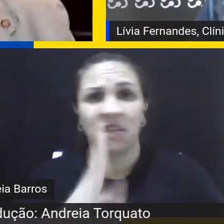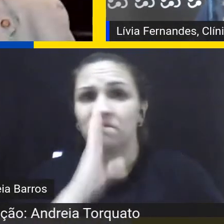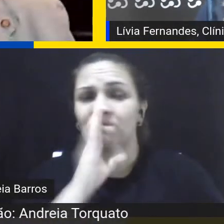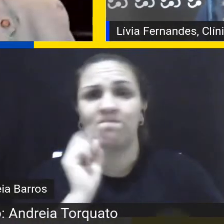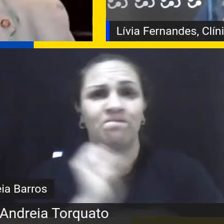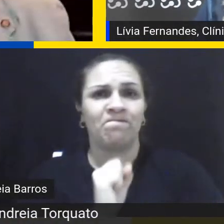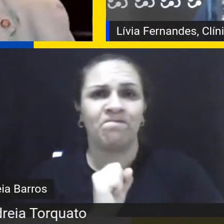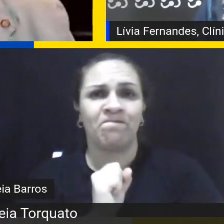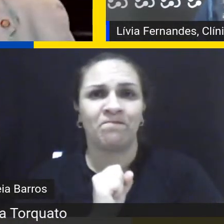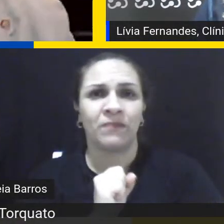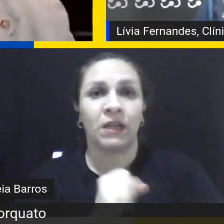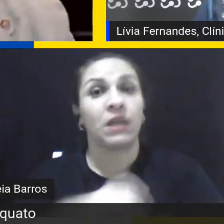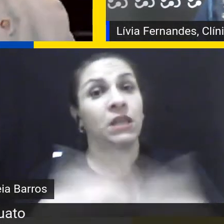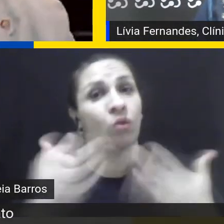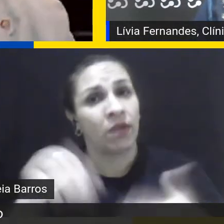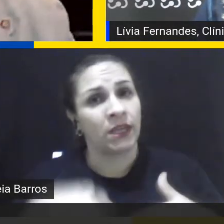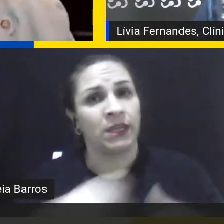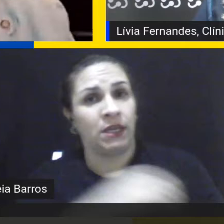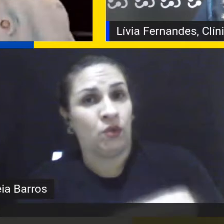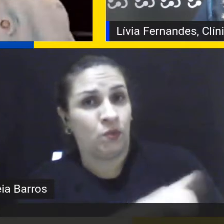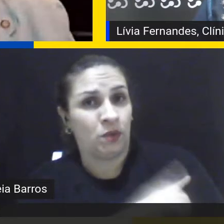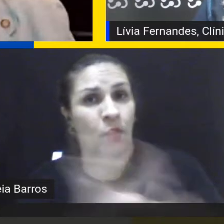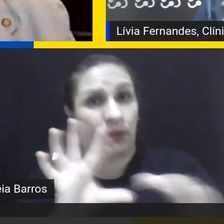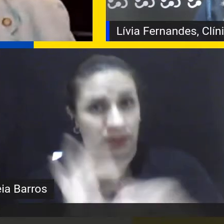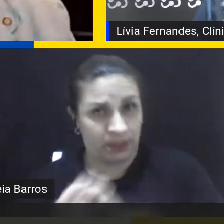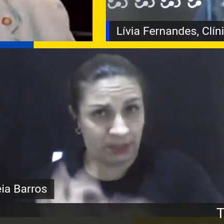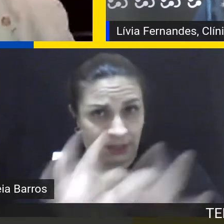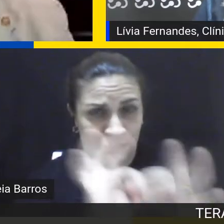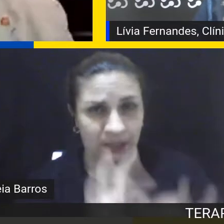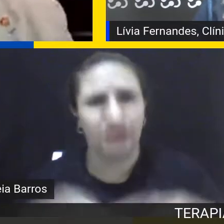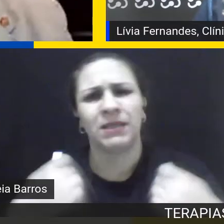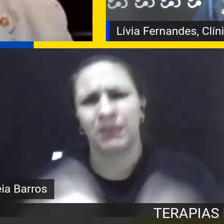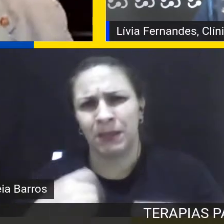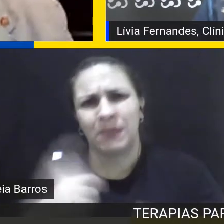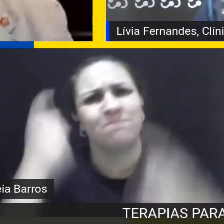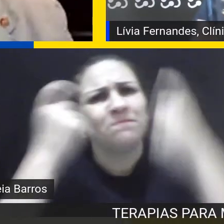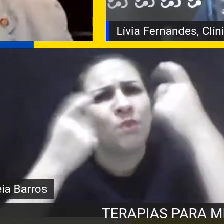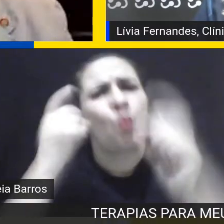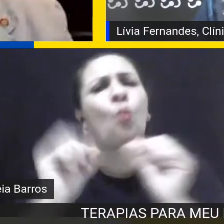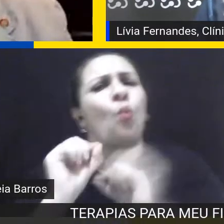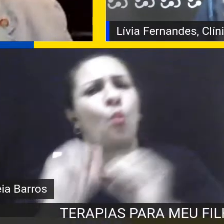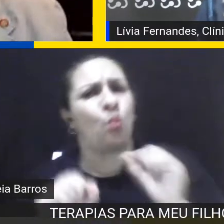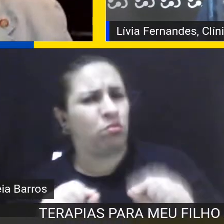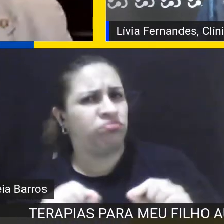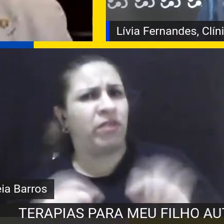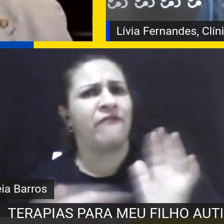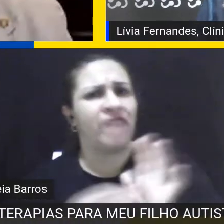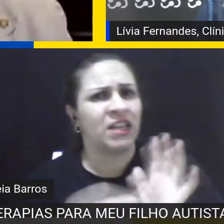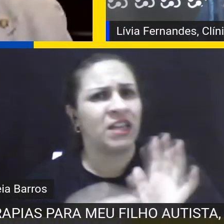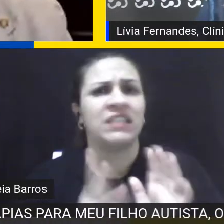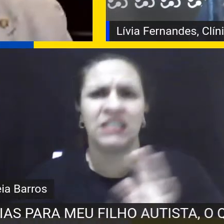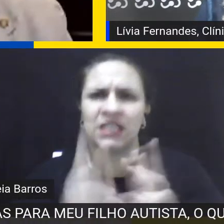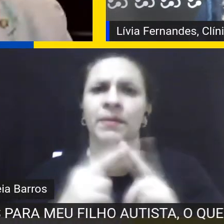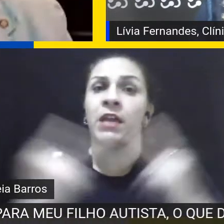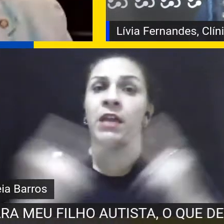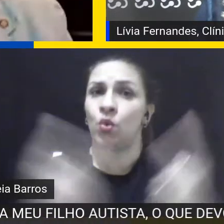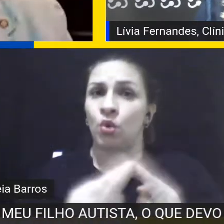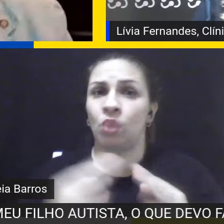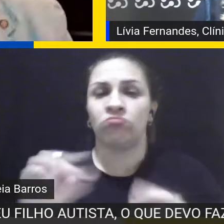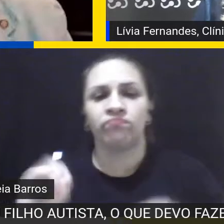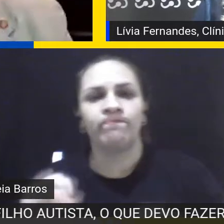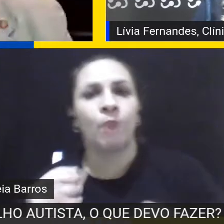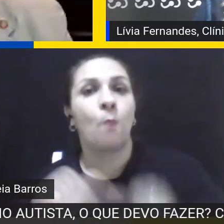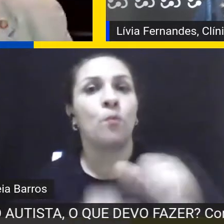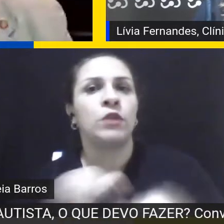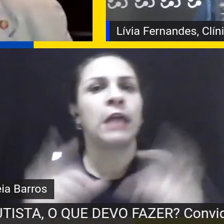aqui na clínica, a gente também tem a preocupação em reuniões sempre estratégicas, né?